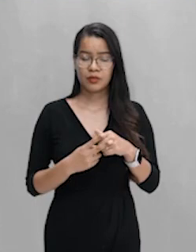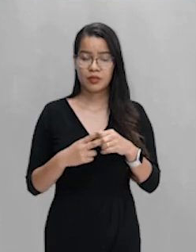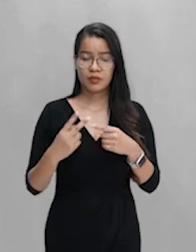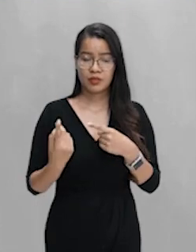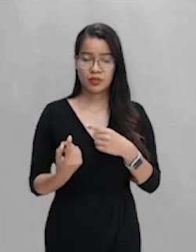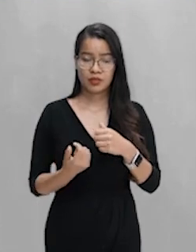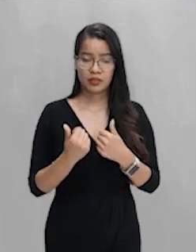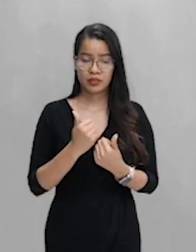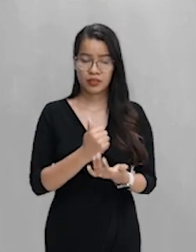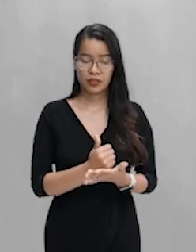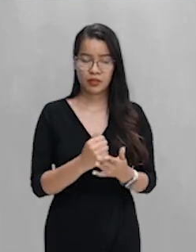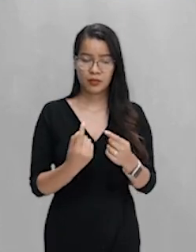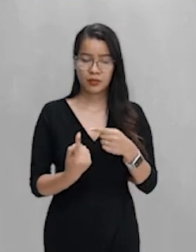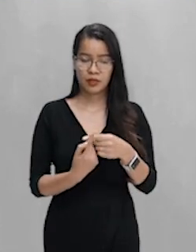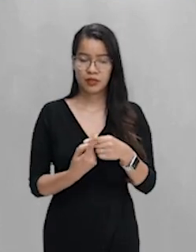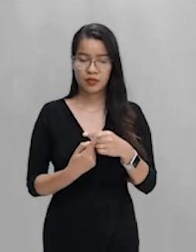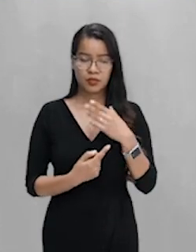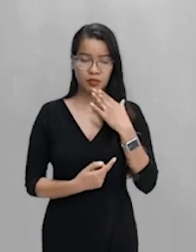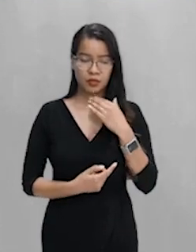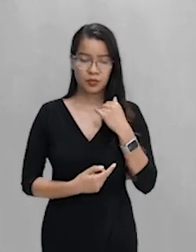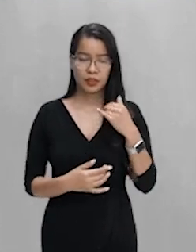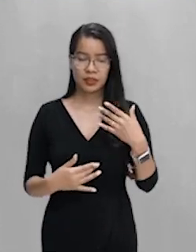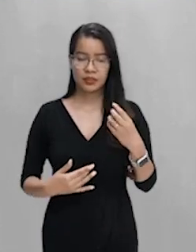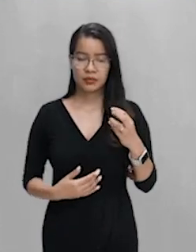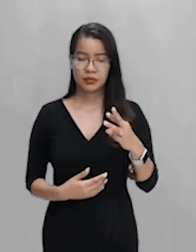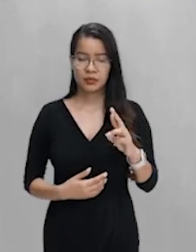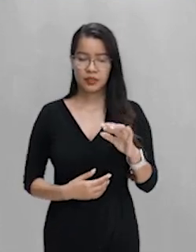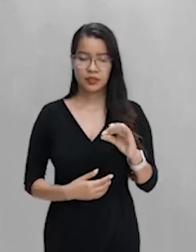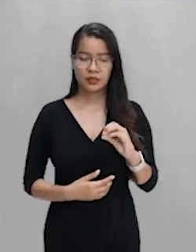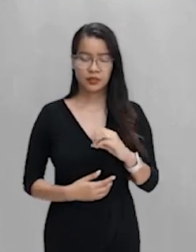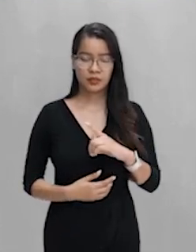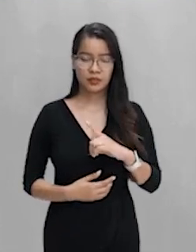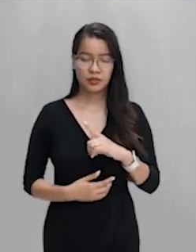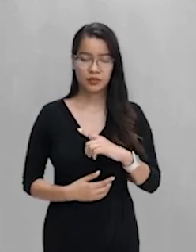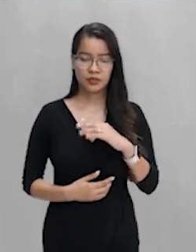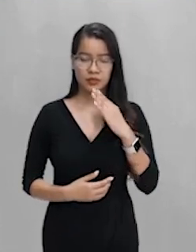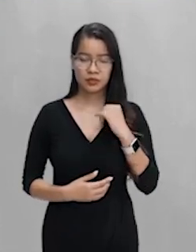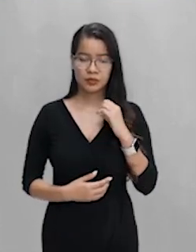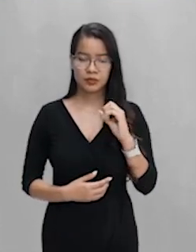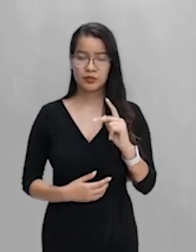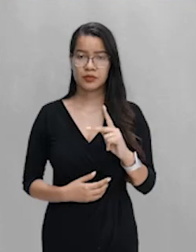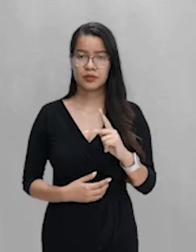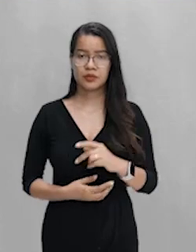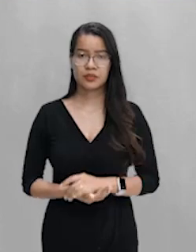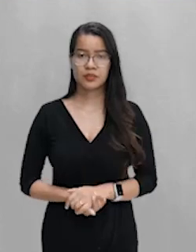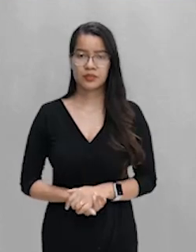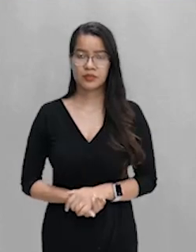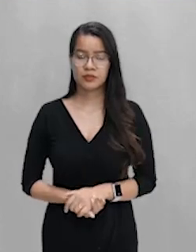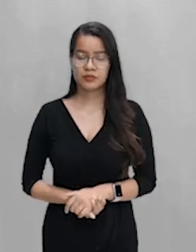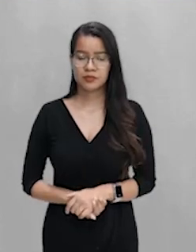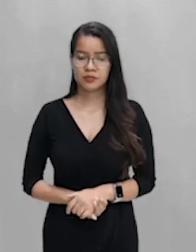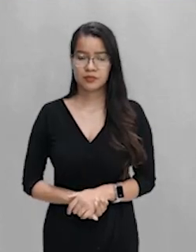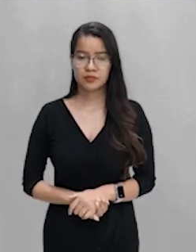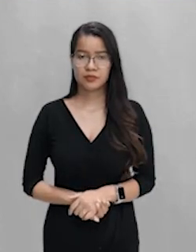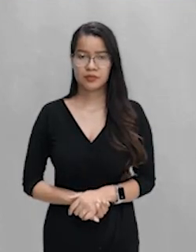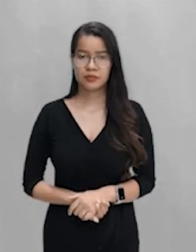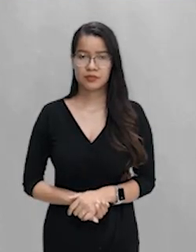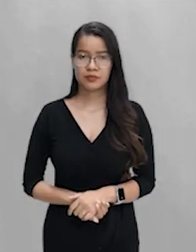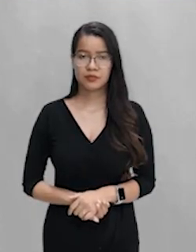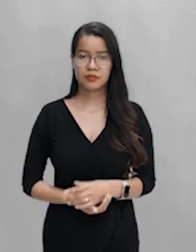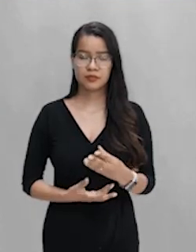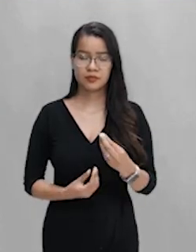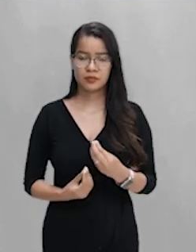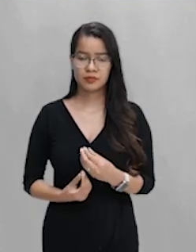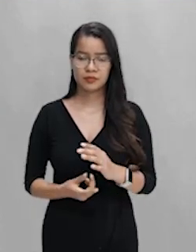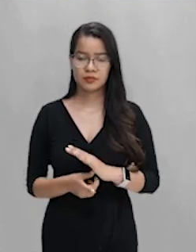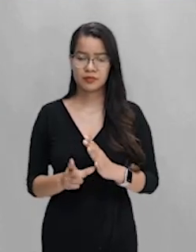comer. Então, Mario había comido, certo? Então, Mario había comido mucho